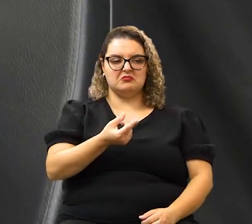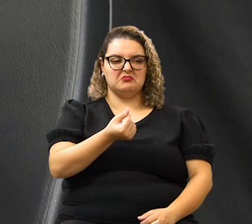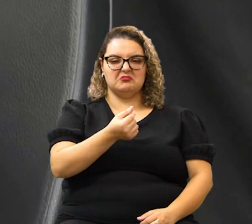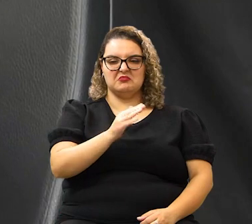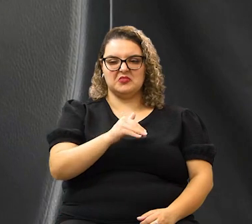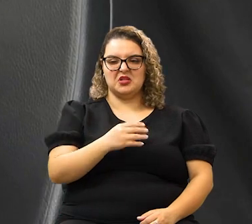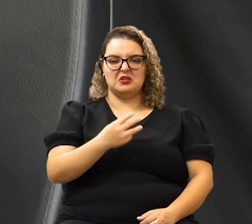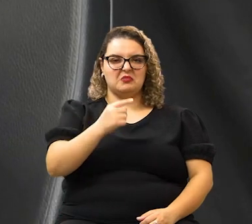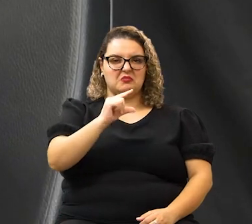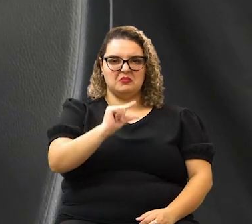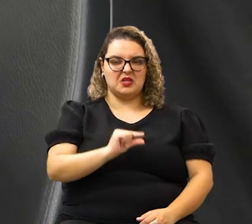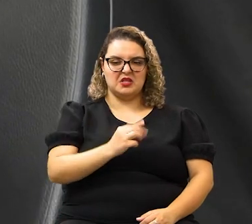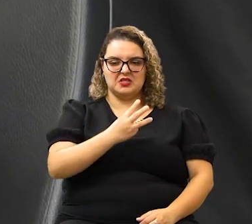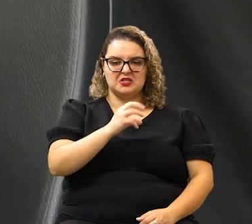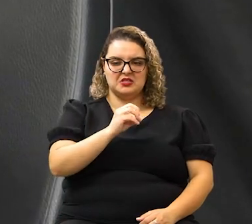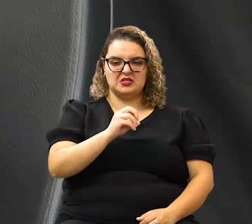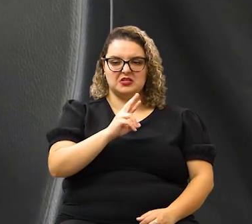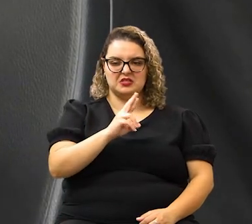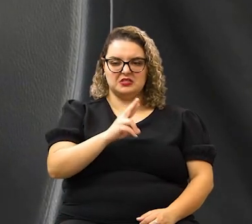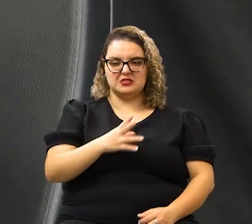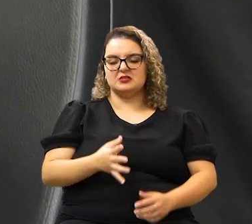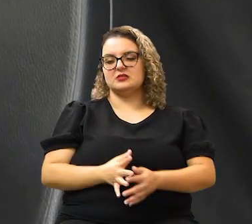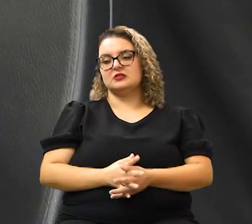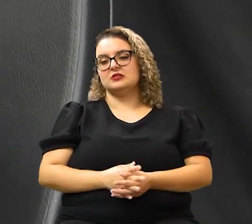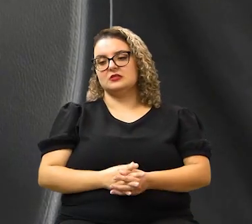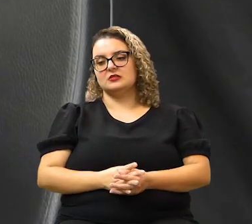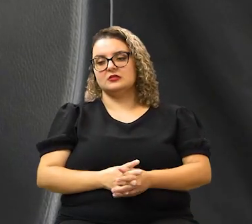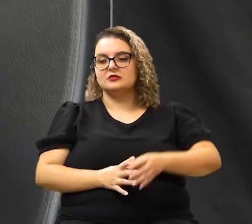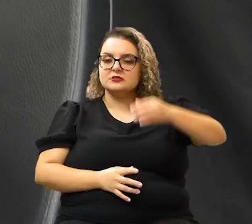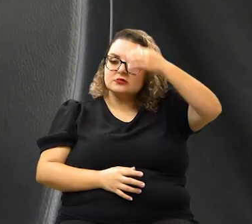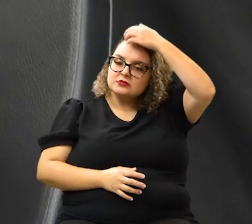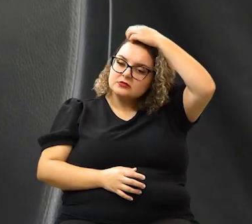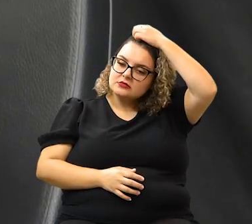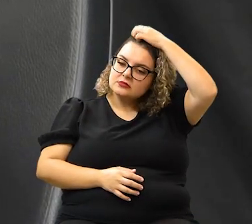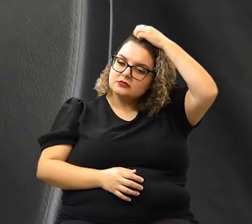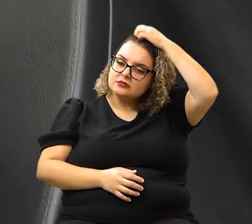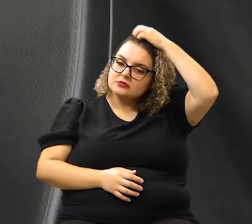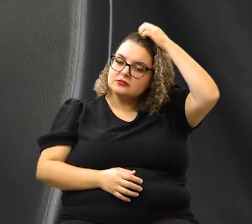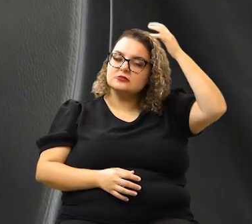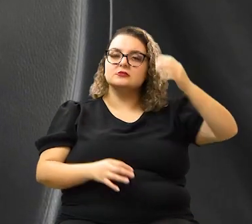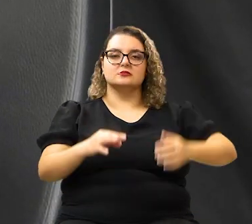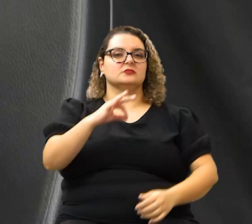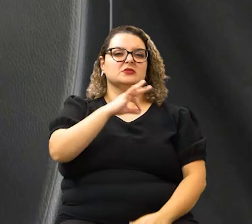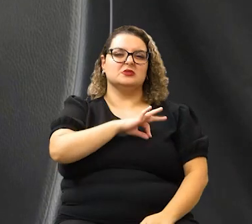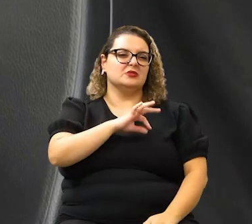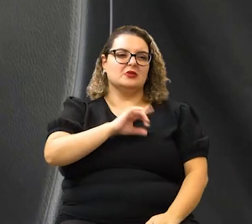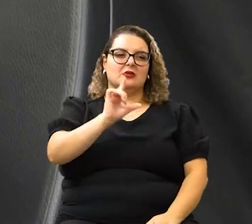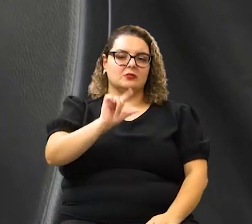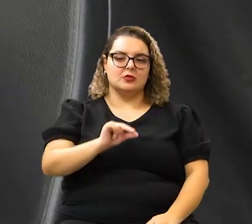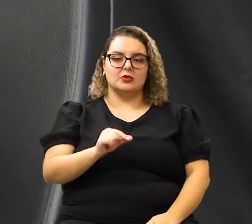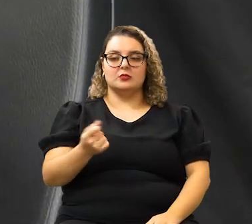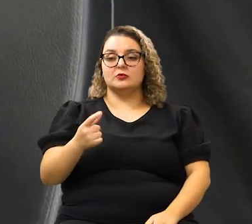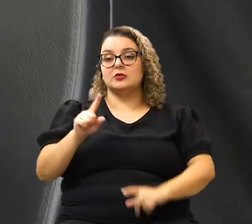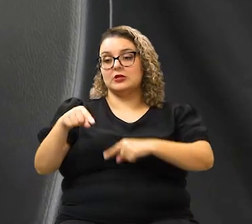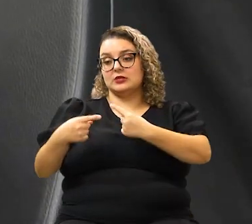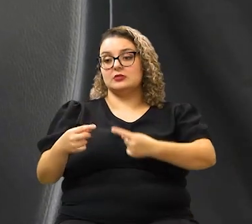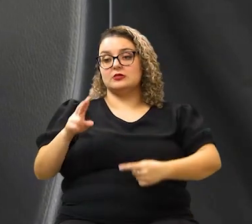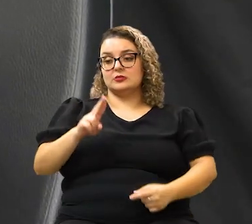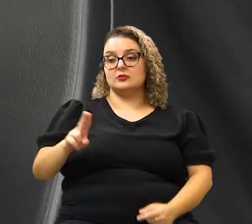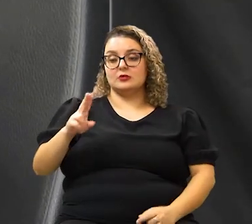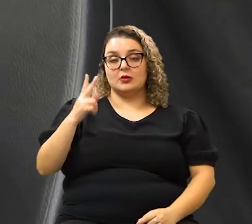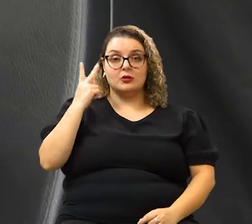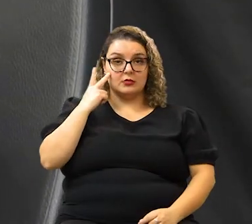não sei quantos reais. Né? E o salário era um salário muito aquém do que era das outras universidades paulistas. Sim. E aí eu entro na